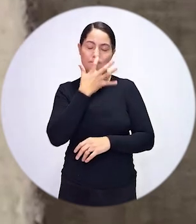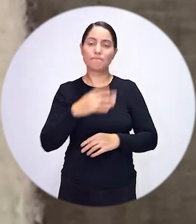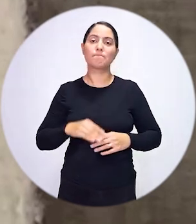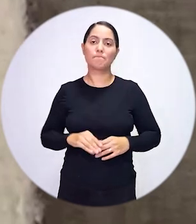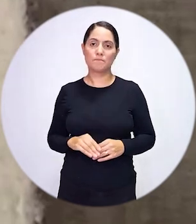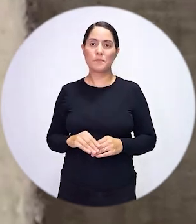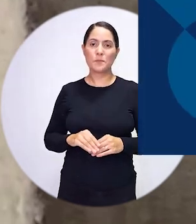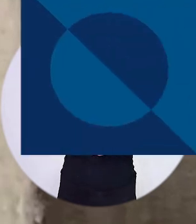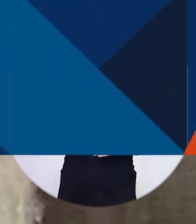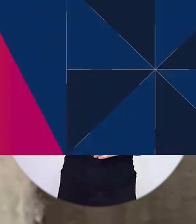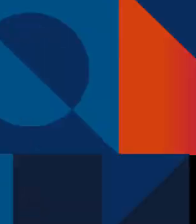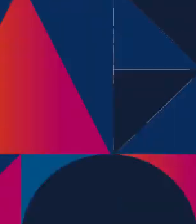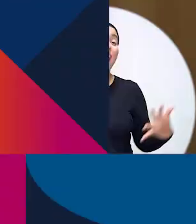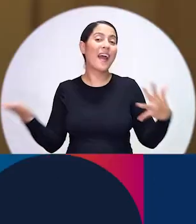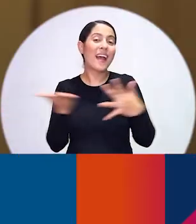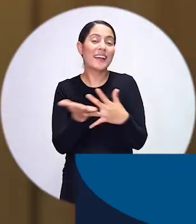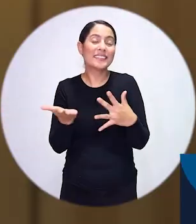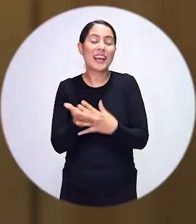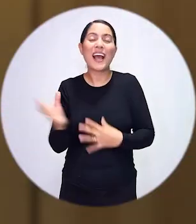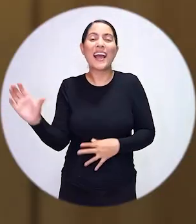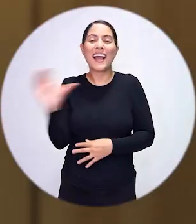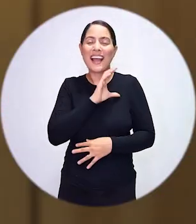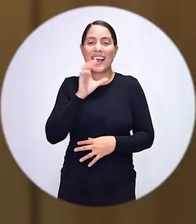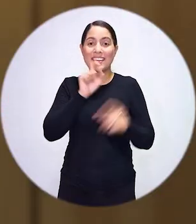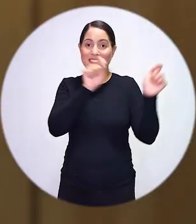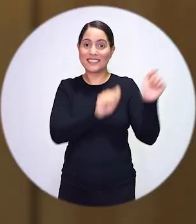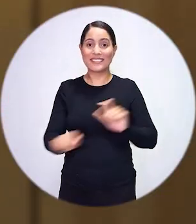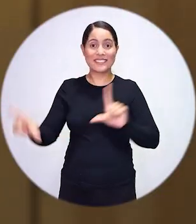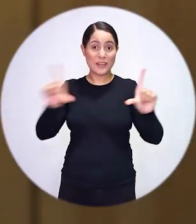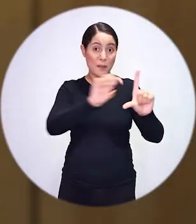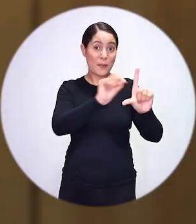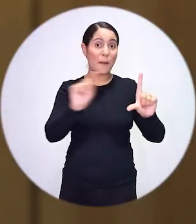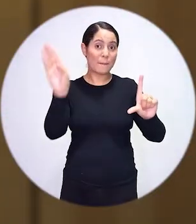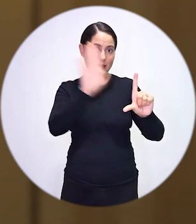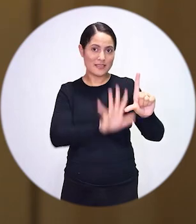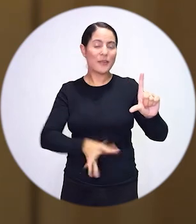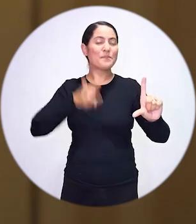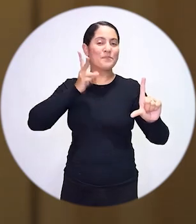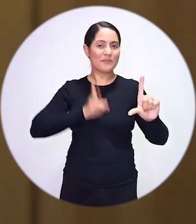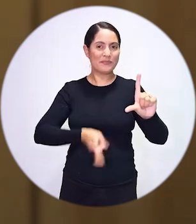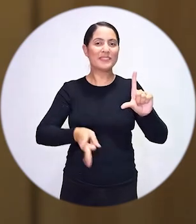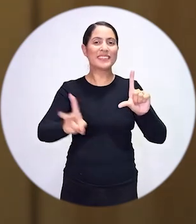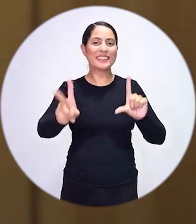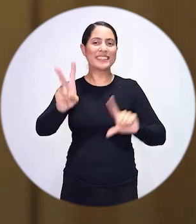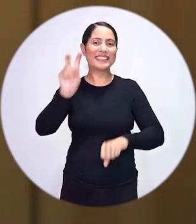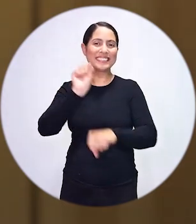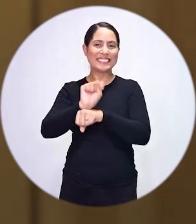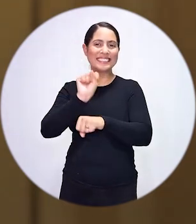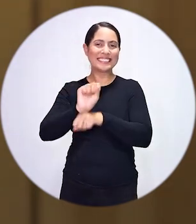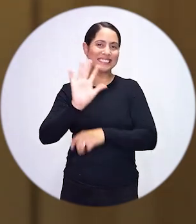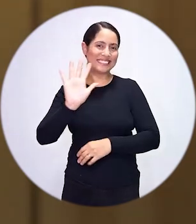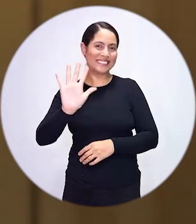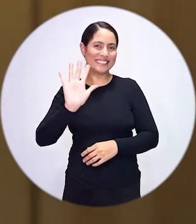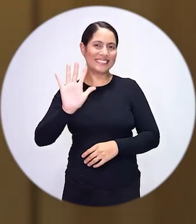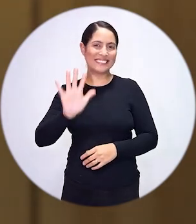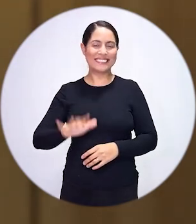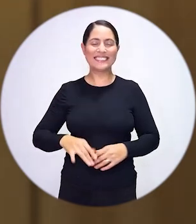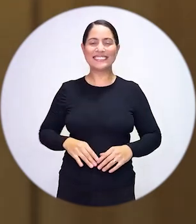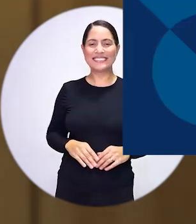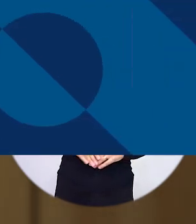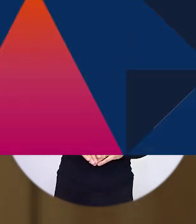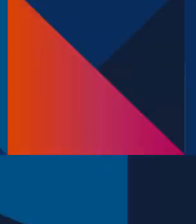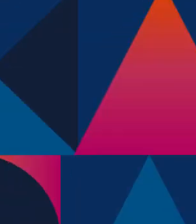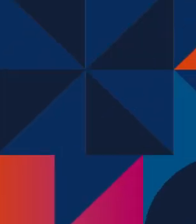perto pelos seus membros. Agora nós vamos para um breve intervalo e voltamos na sequência com mais OAB Nacional. Eu espero